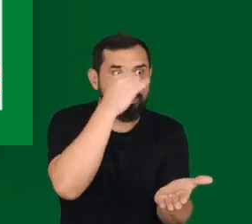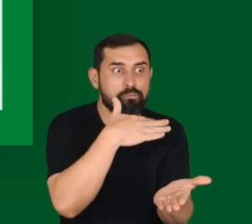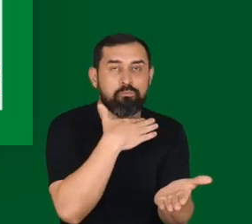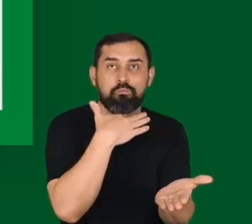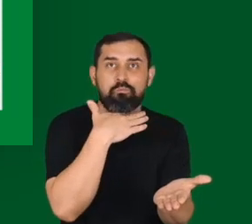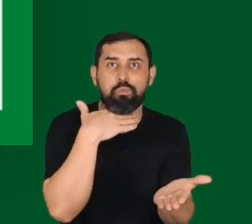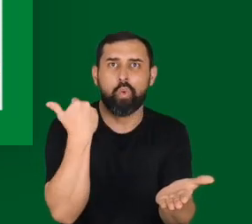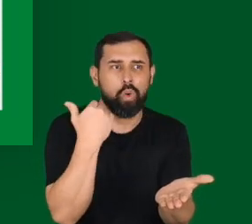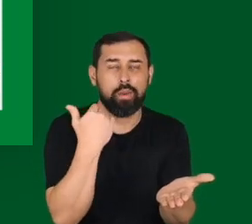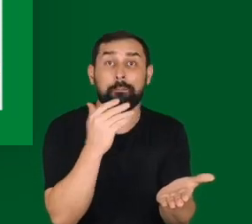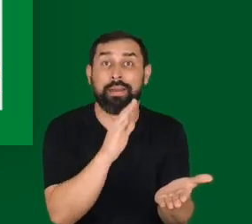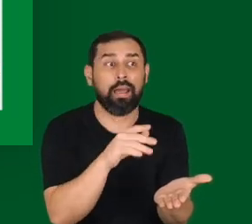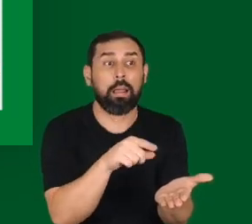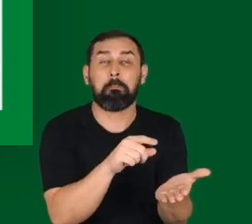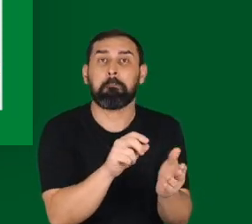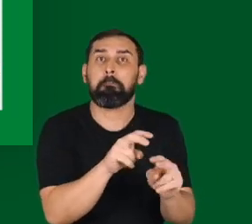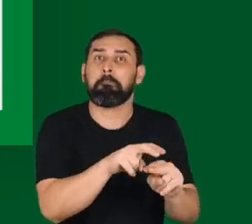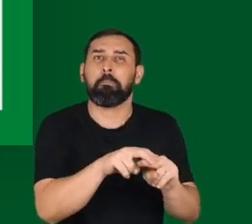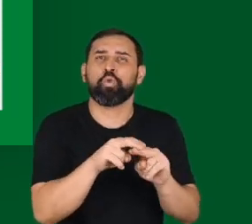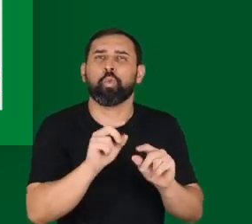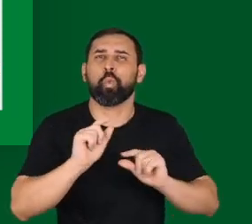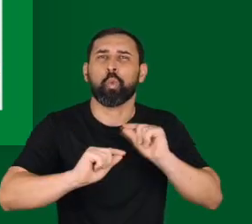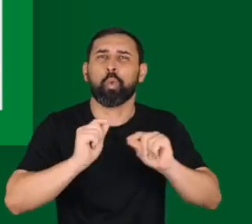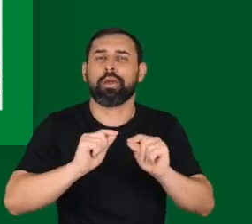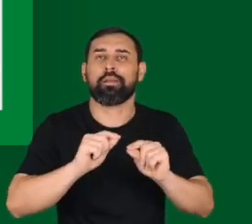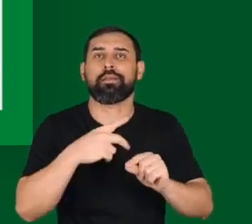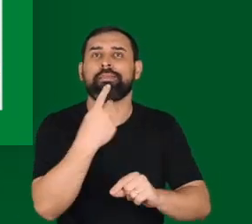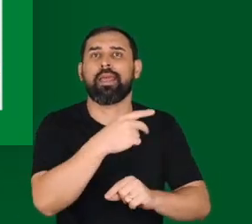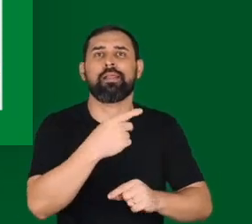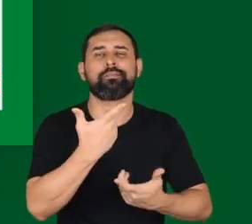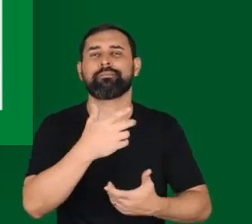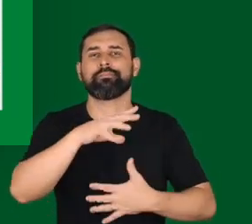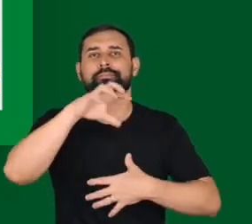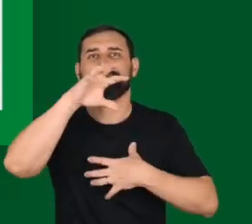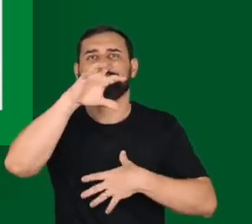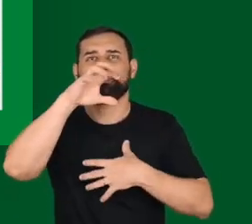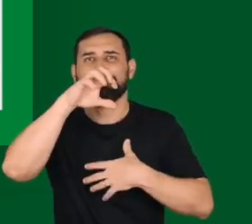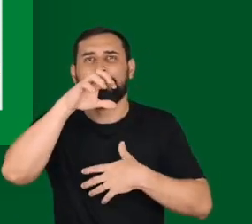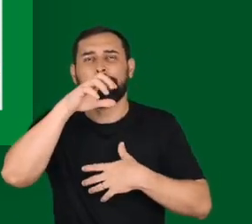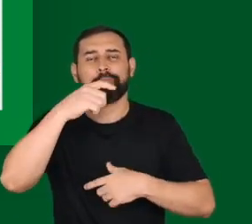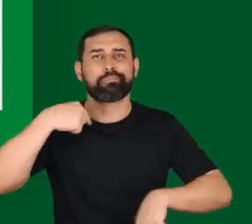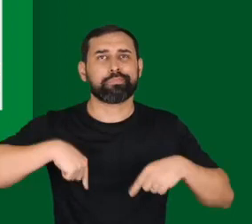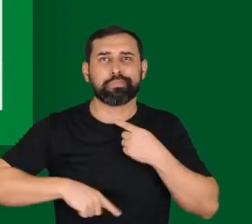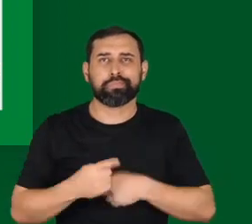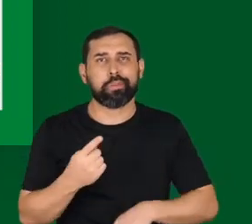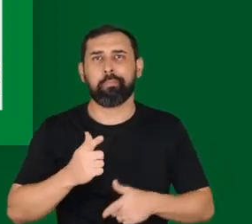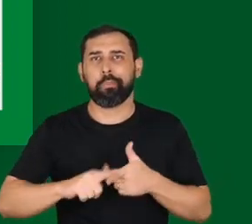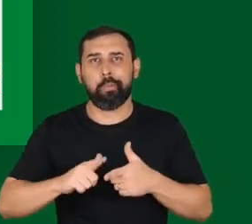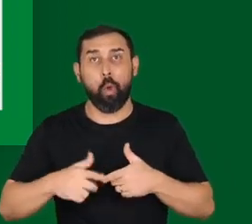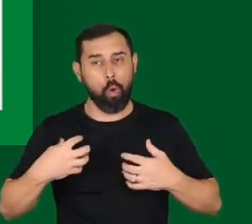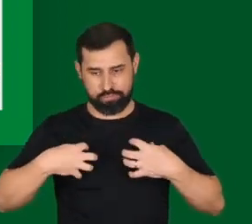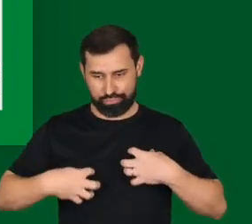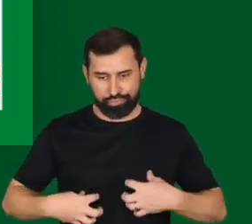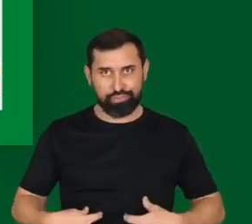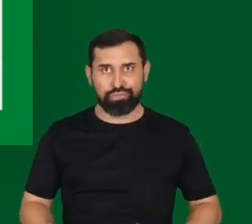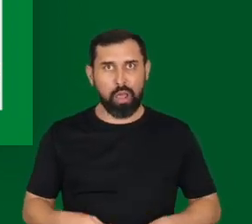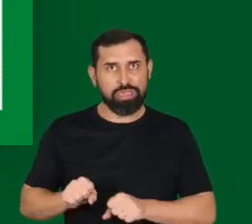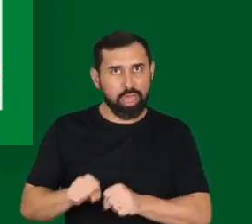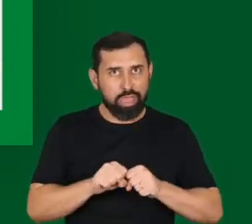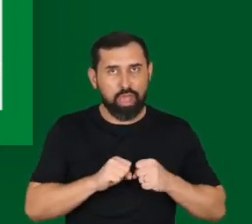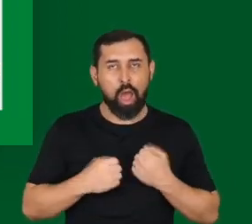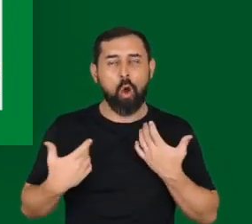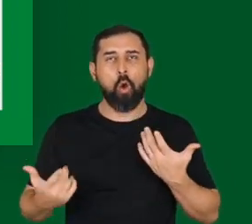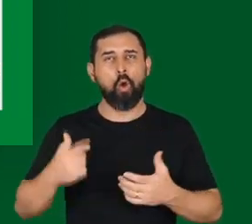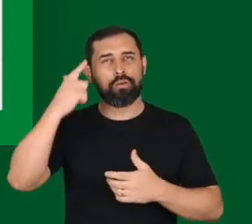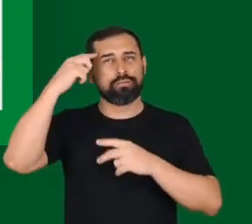segundo pico são hemorragias, né, do sistema respiratório, órgãos abdominais ou lesões